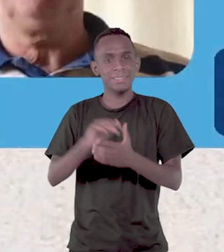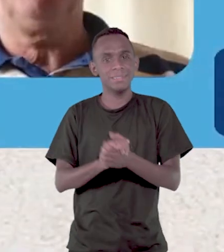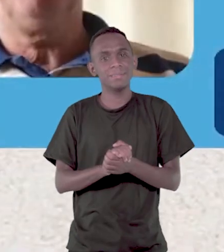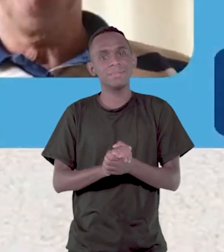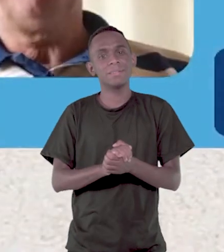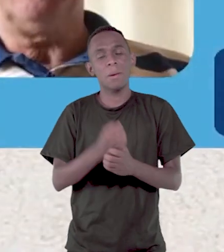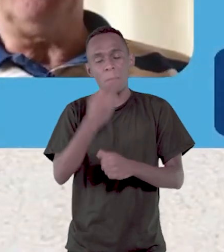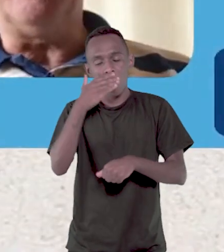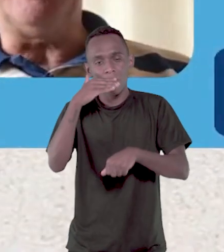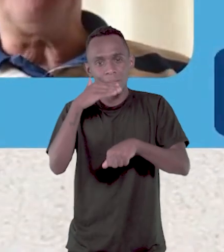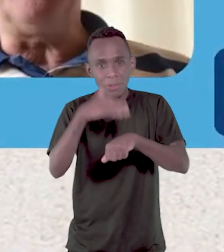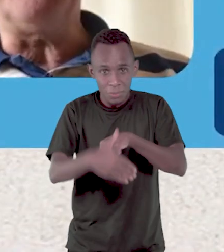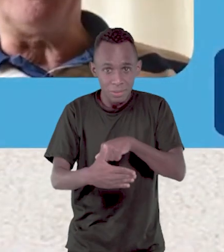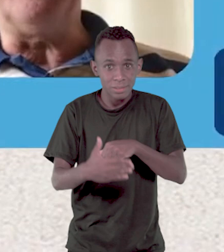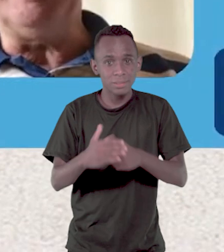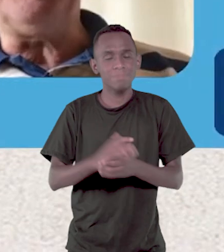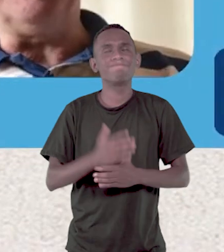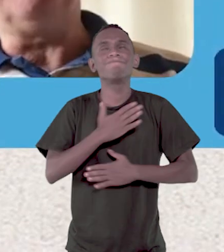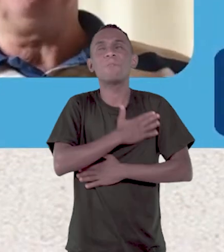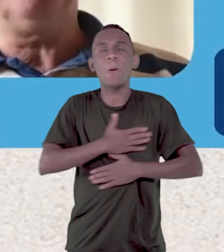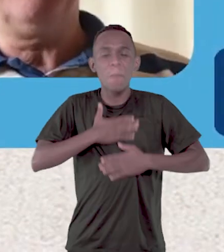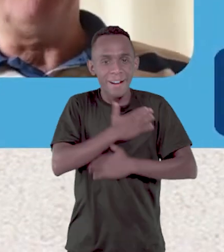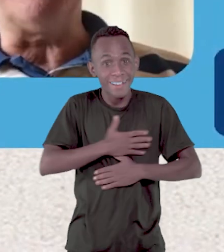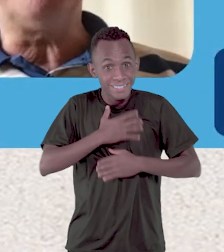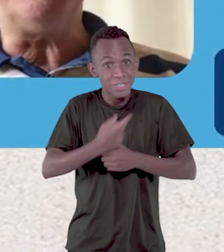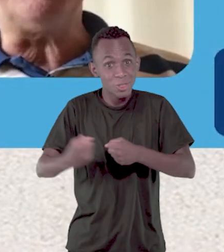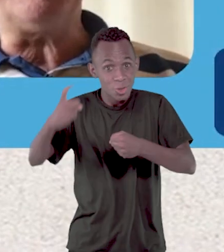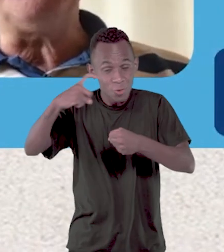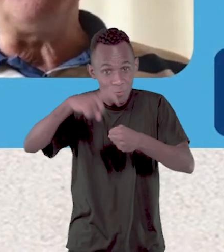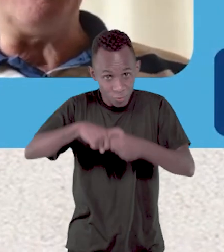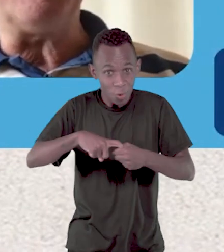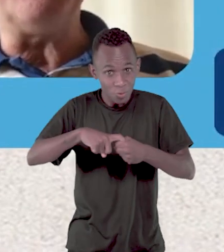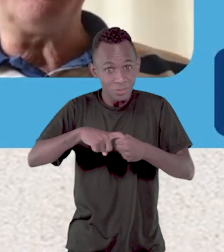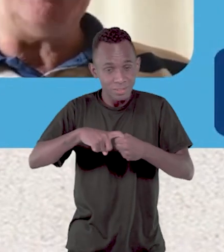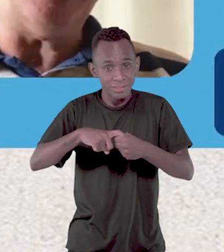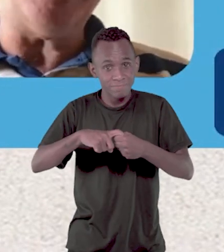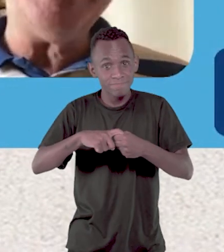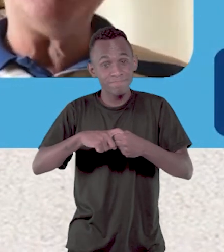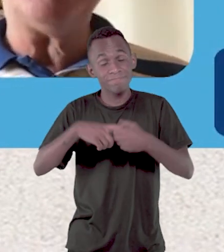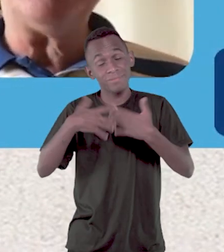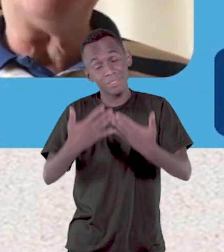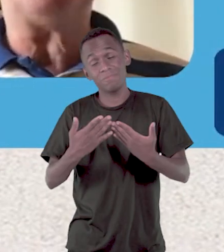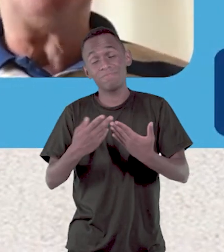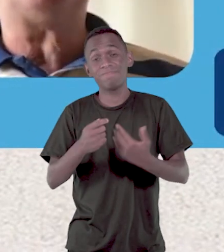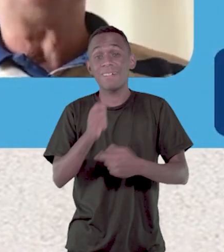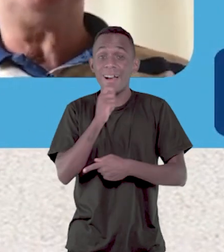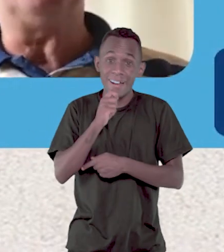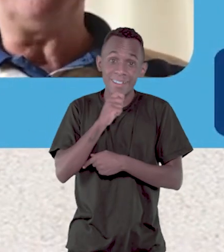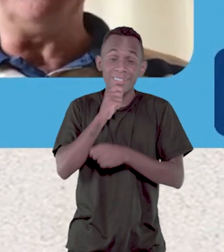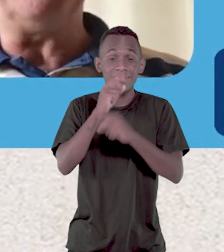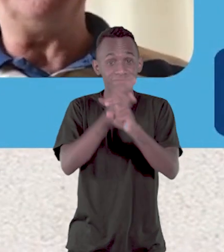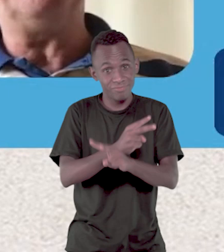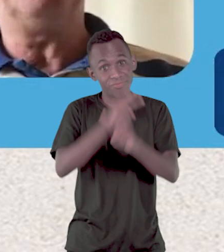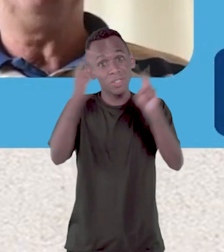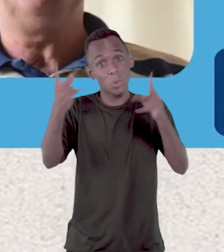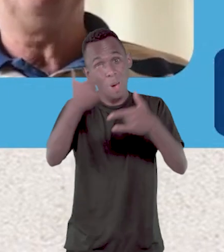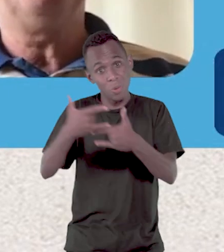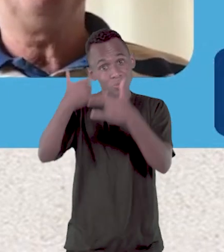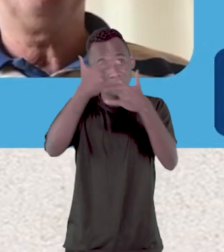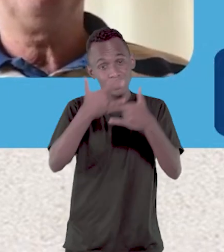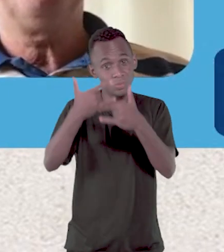Rufato. Tudo bem, Afonso? Boa noite. Prazer estar aqui de volta com você, ainda que seja nessa circunstância,